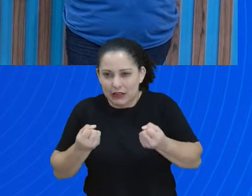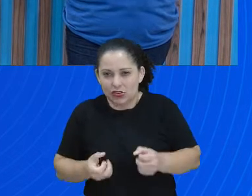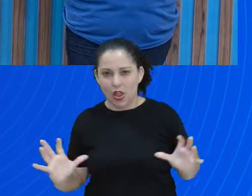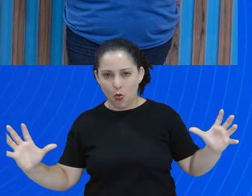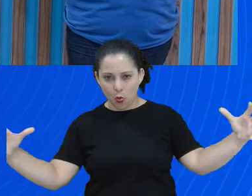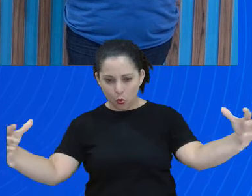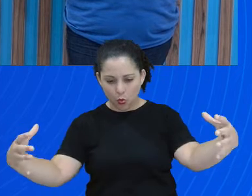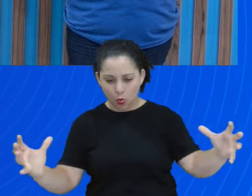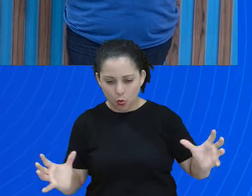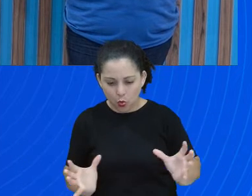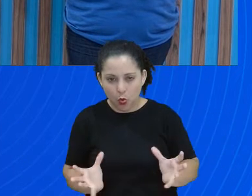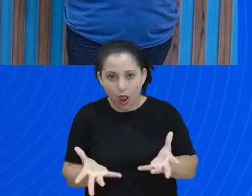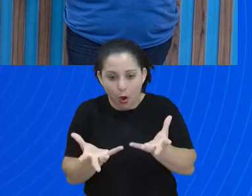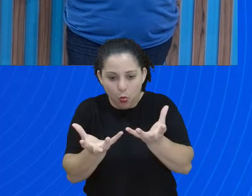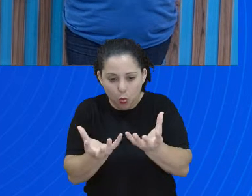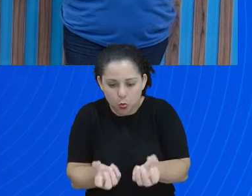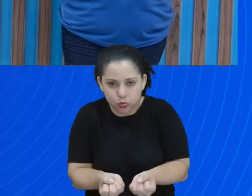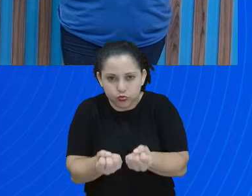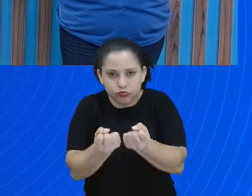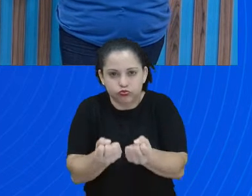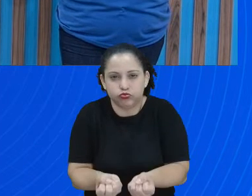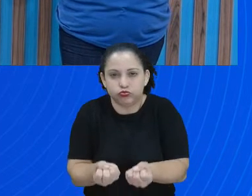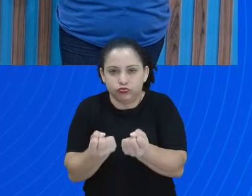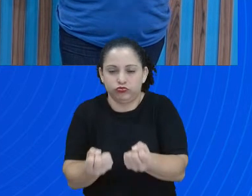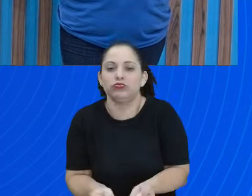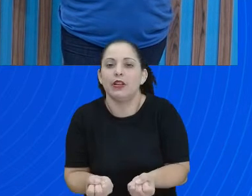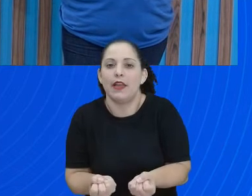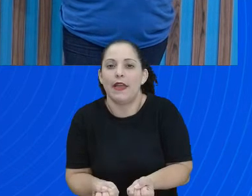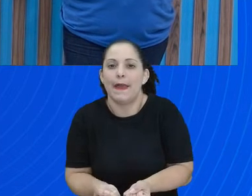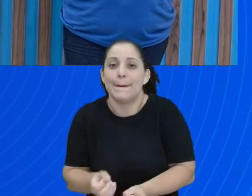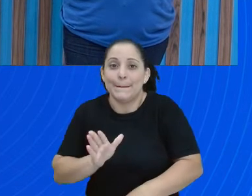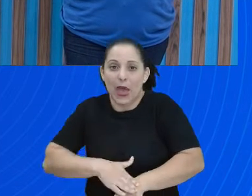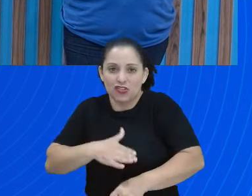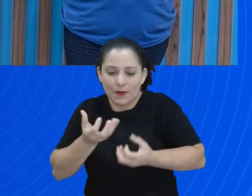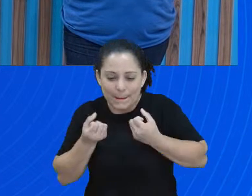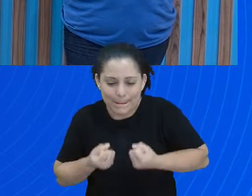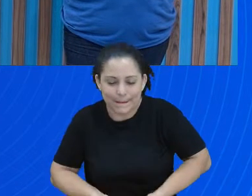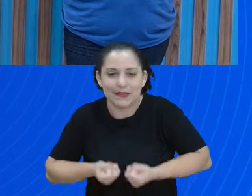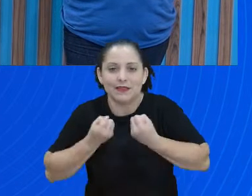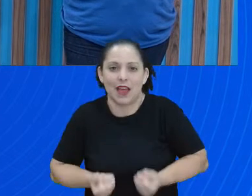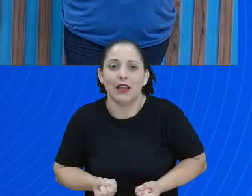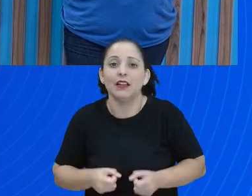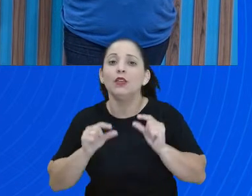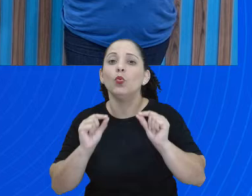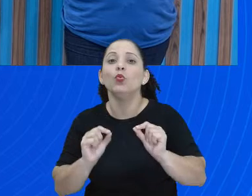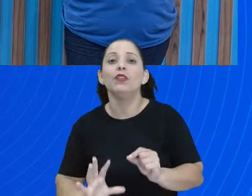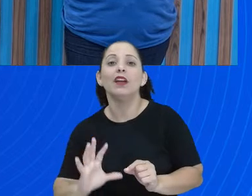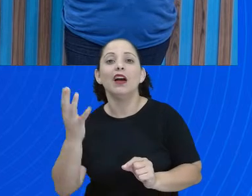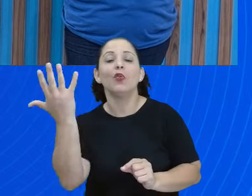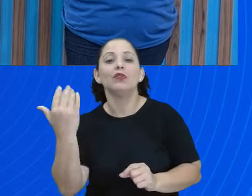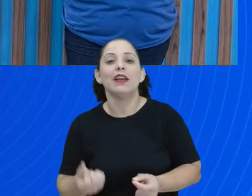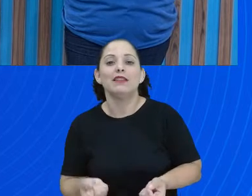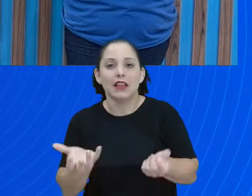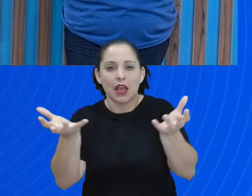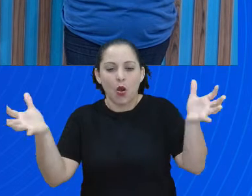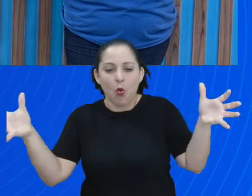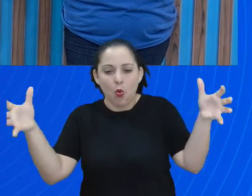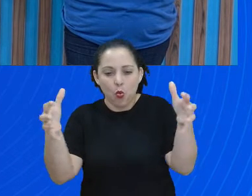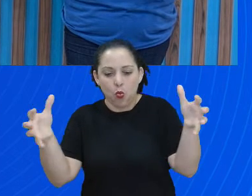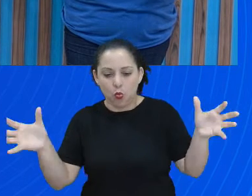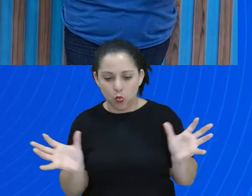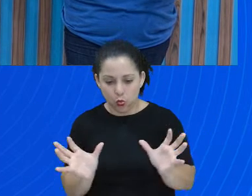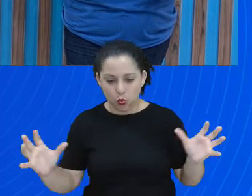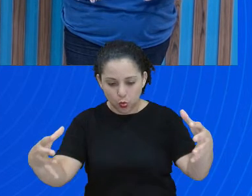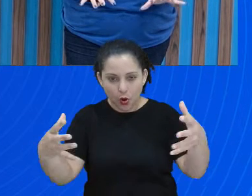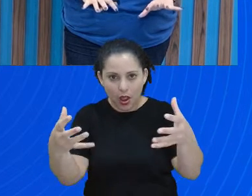pesadinhas do que a água. A densidade delas é maior, mais pesadinha. Então, ela começa a descer para